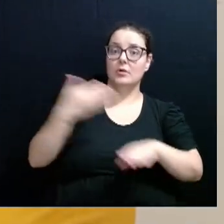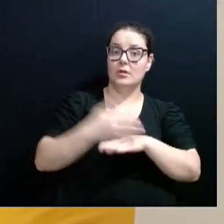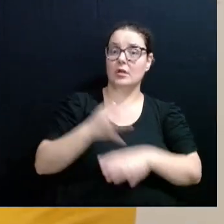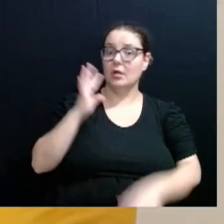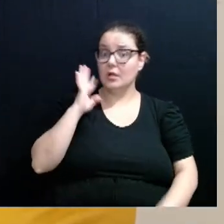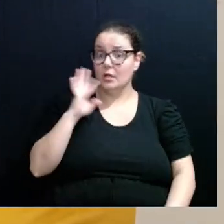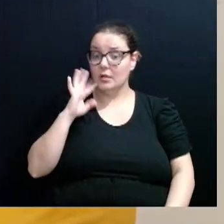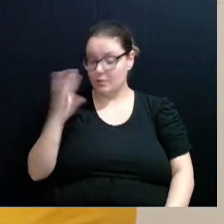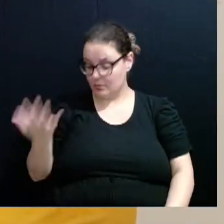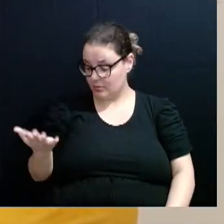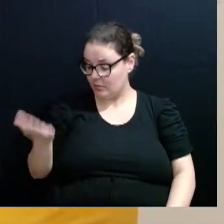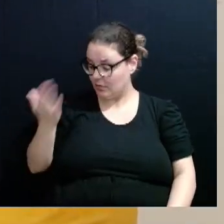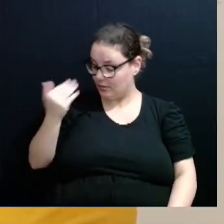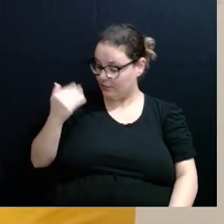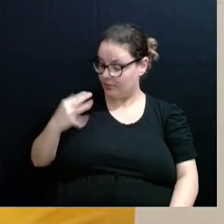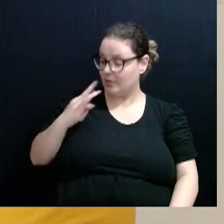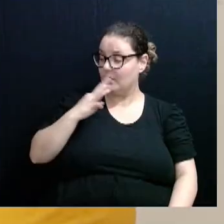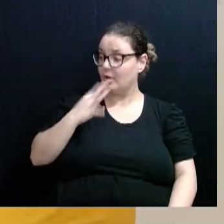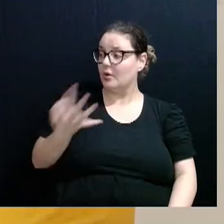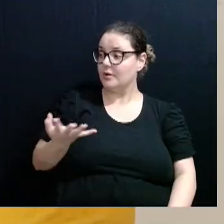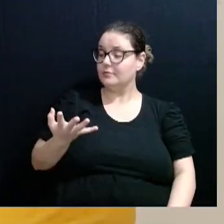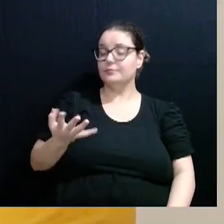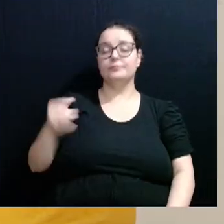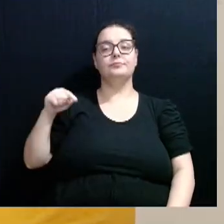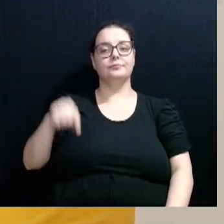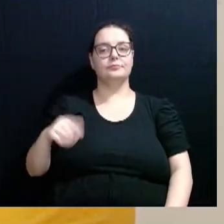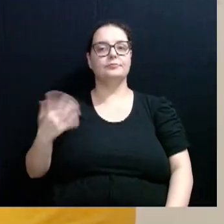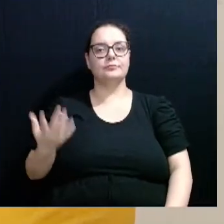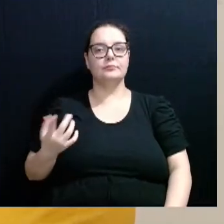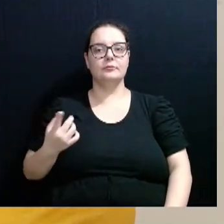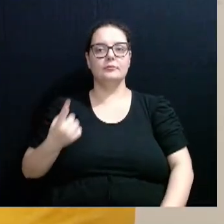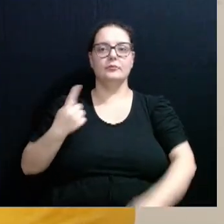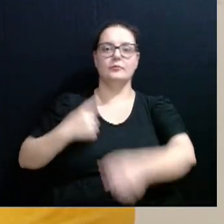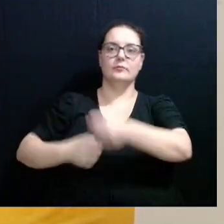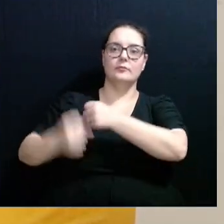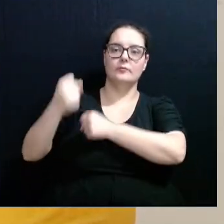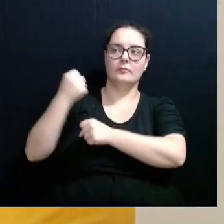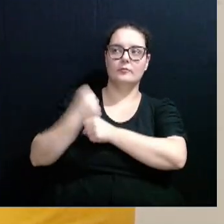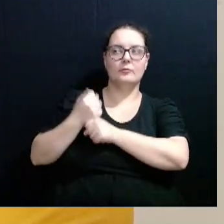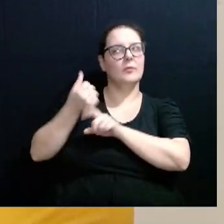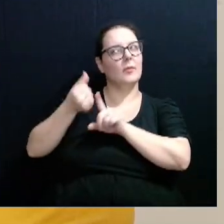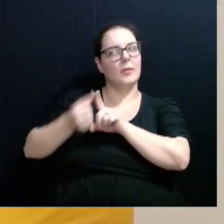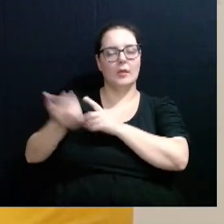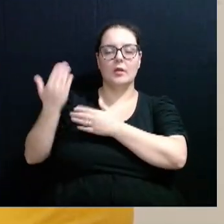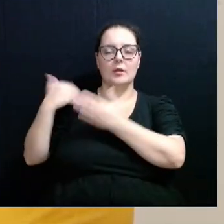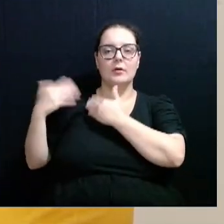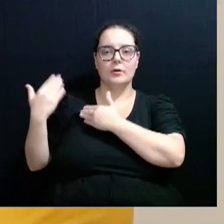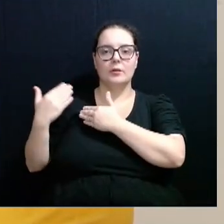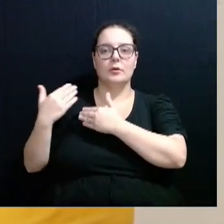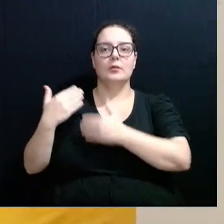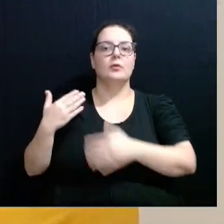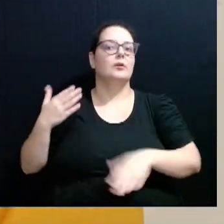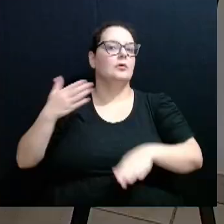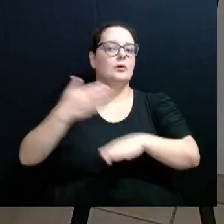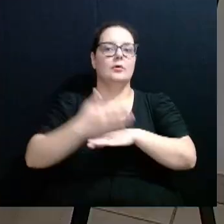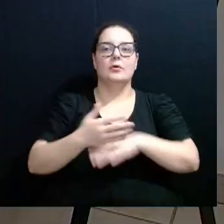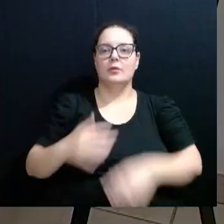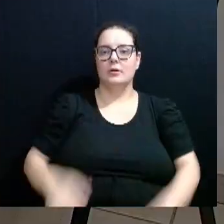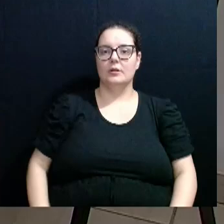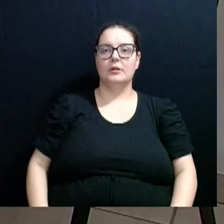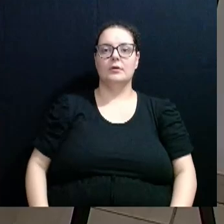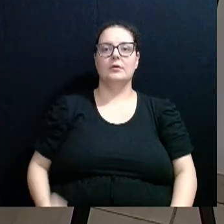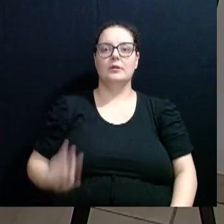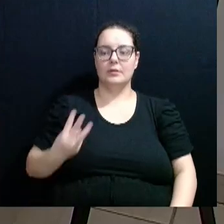conhecer. E foi daí, 1 ano e meio atrás, que eu comecei e já estou em 3 frentes, que nós